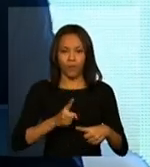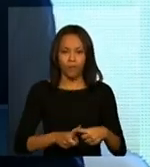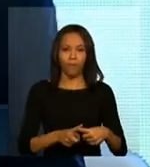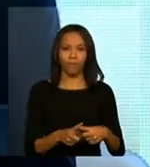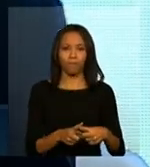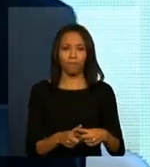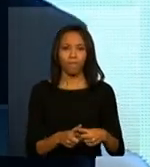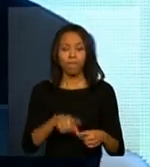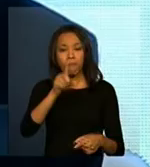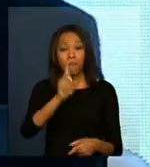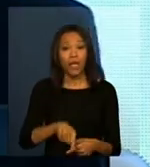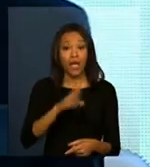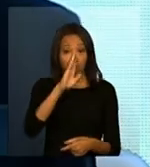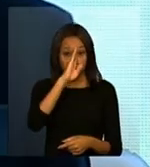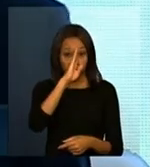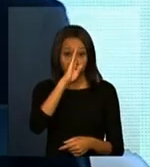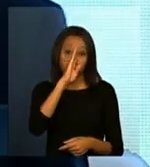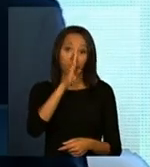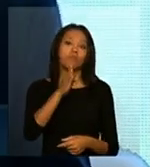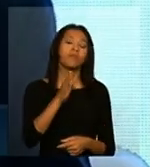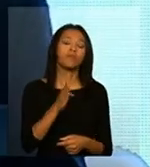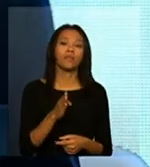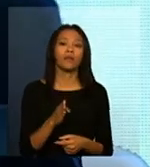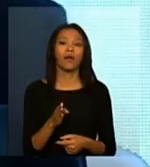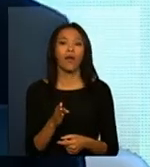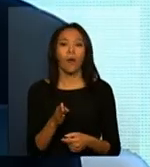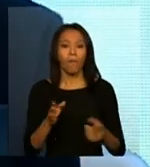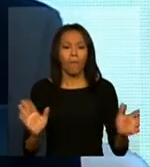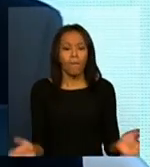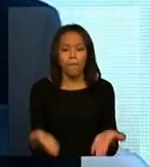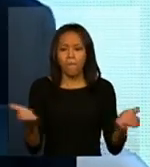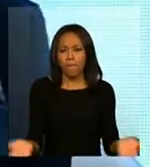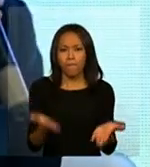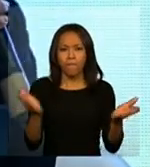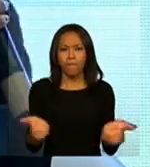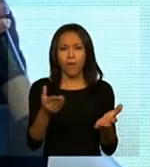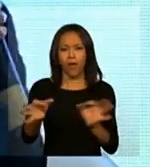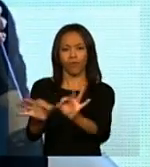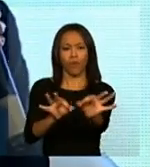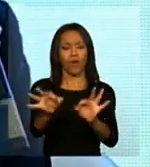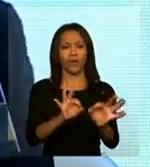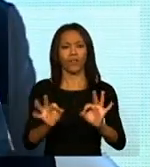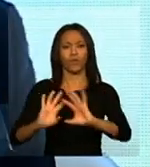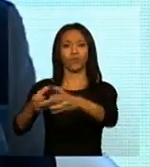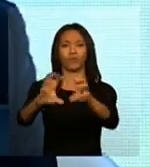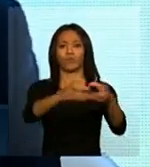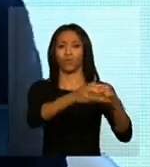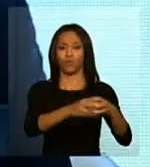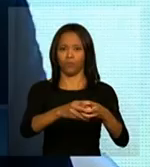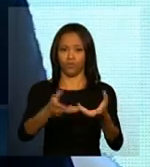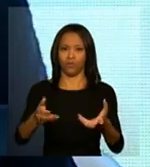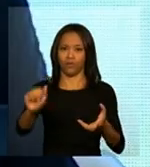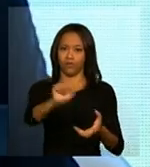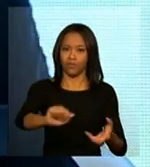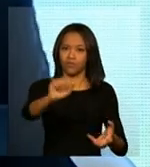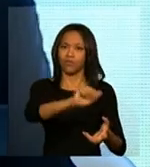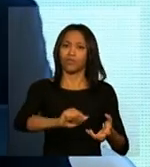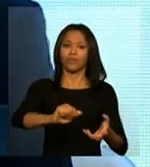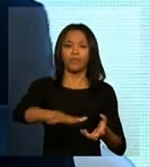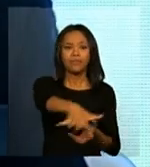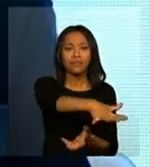ele é fundamental para estimular a organização econômica da agricultura familiar. Né? Se nós formos